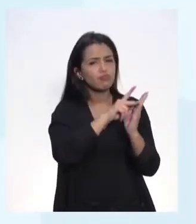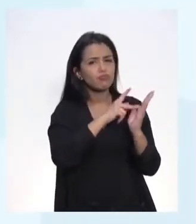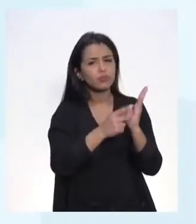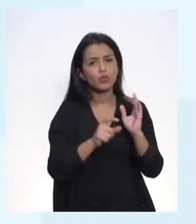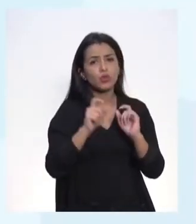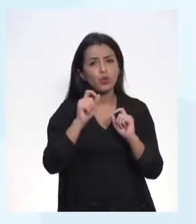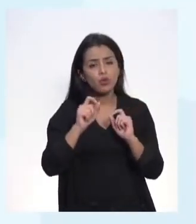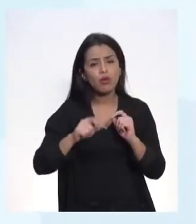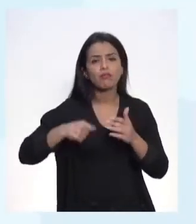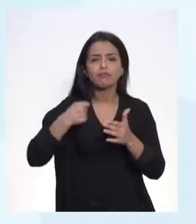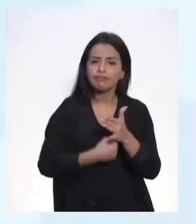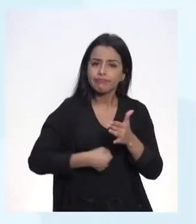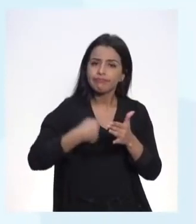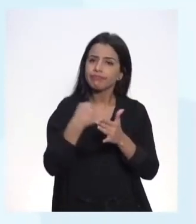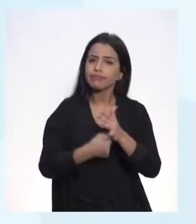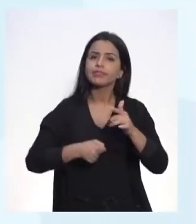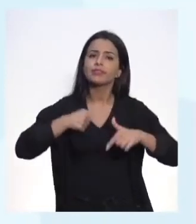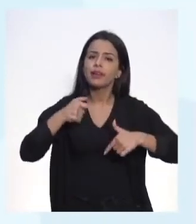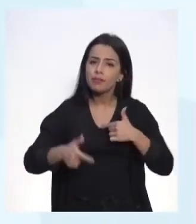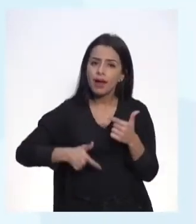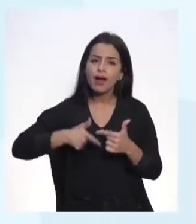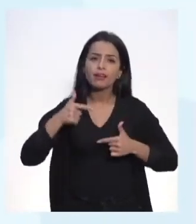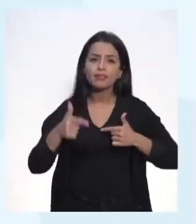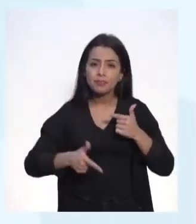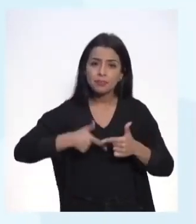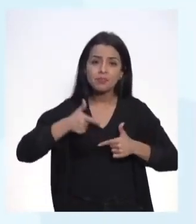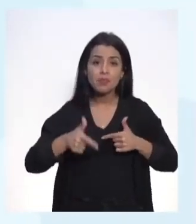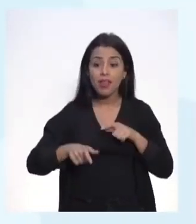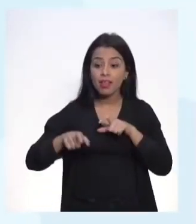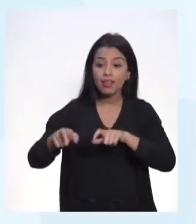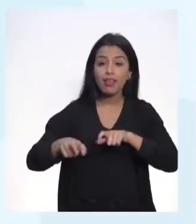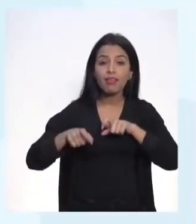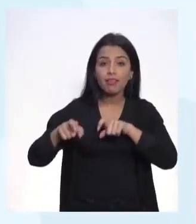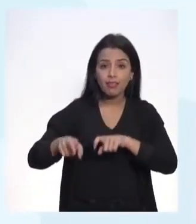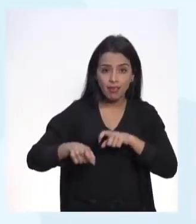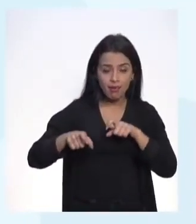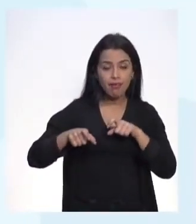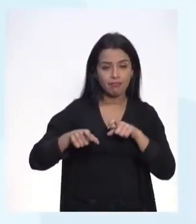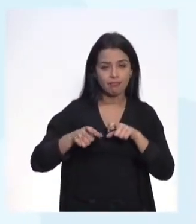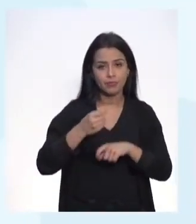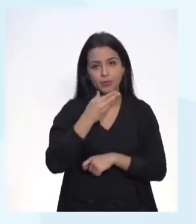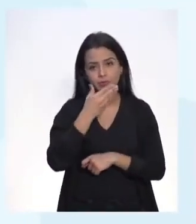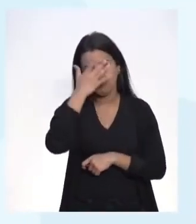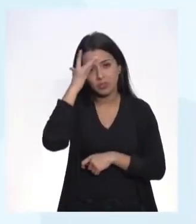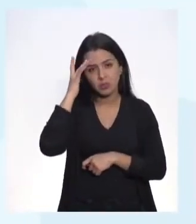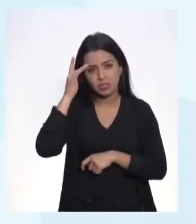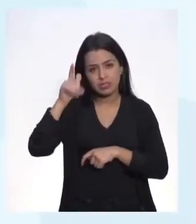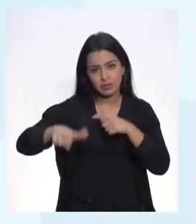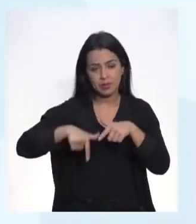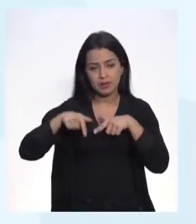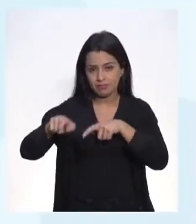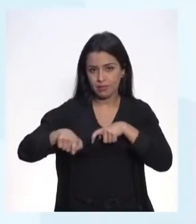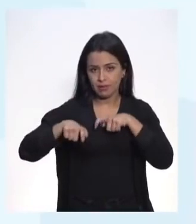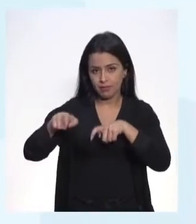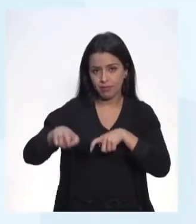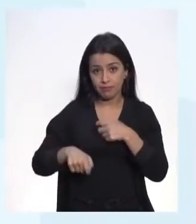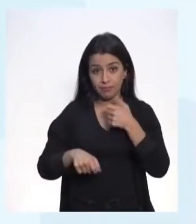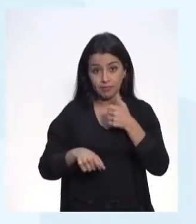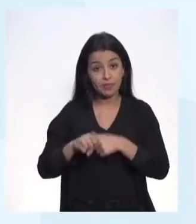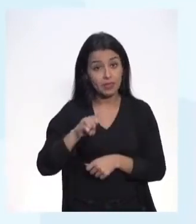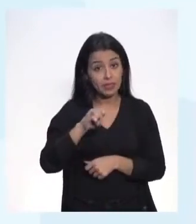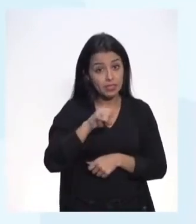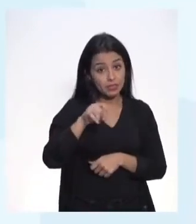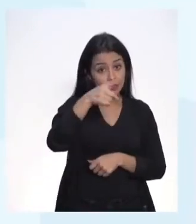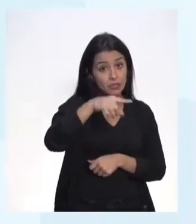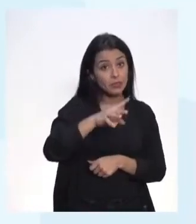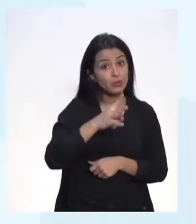trabalha, Nasci, trabalha, isso. né? Então, é o trabalhador o quê? Da terra. Os homens que trabalham na terra, o seringar. Se alguém tiver uma outra definição